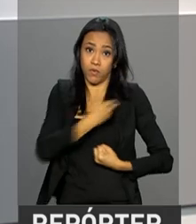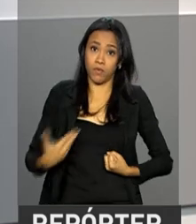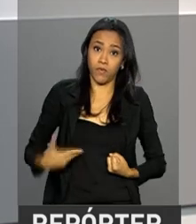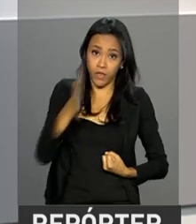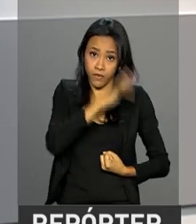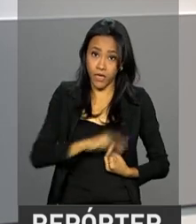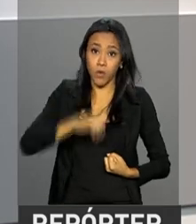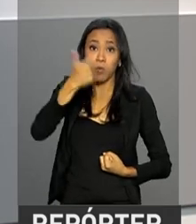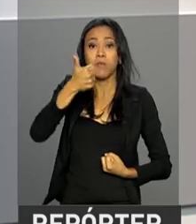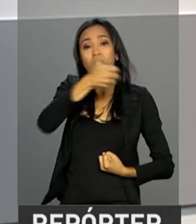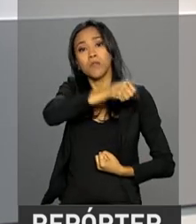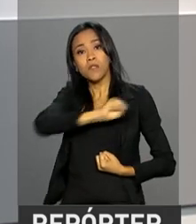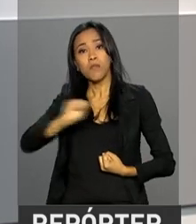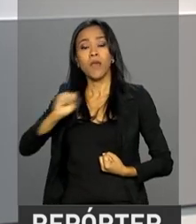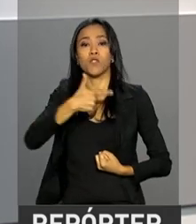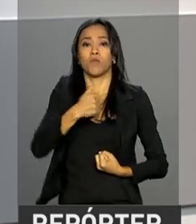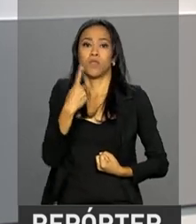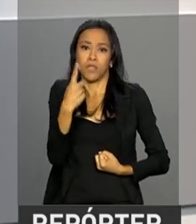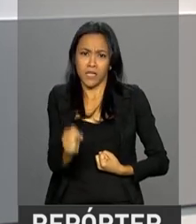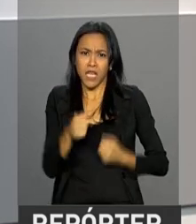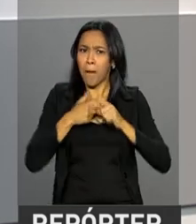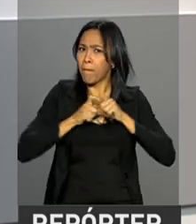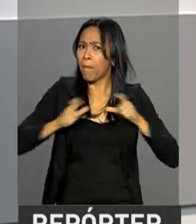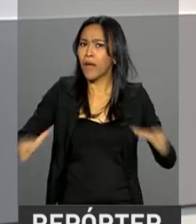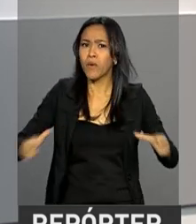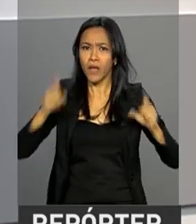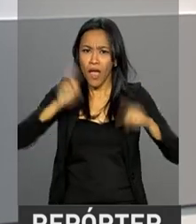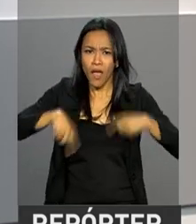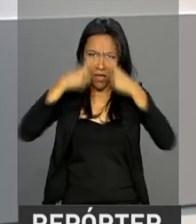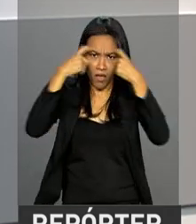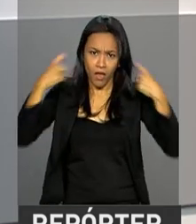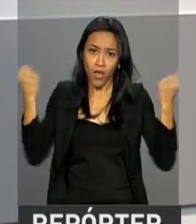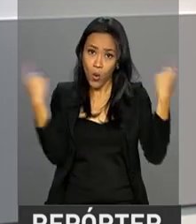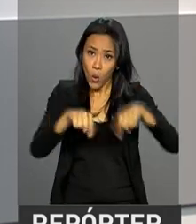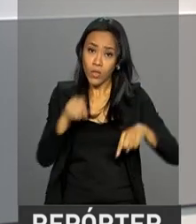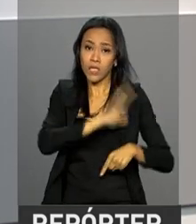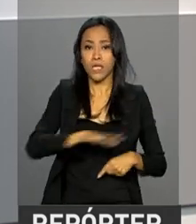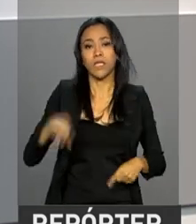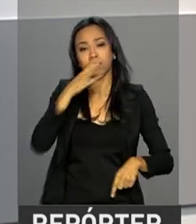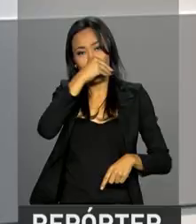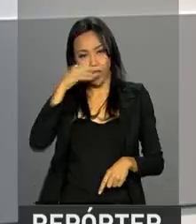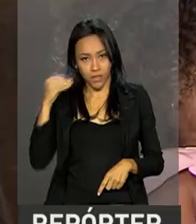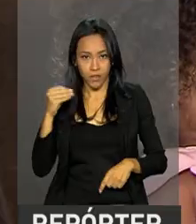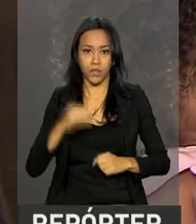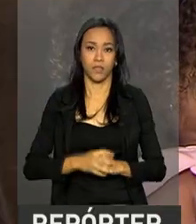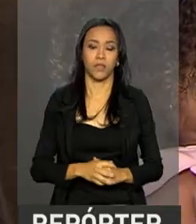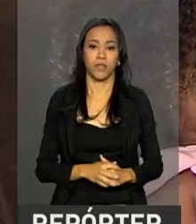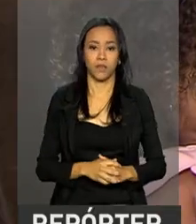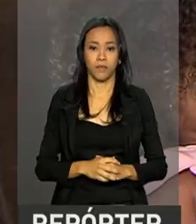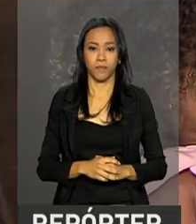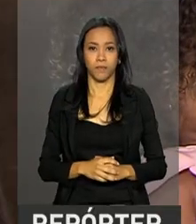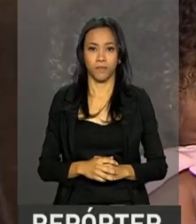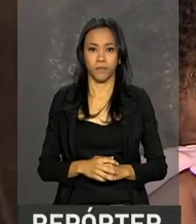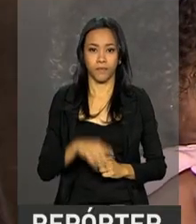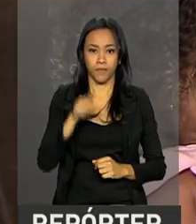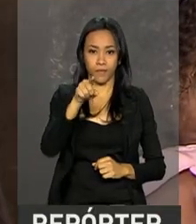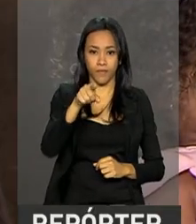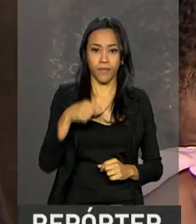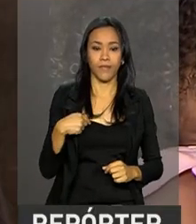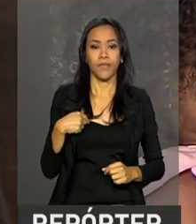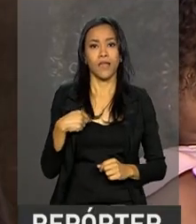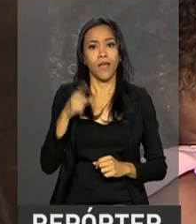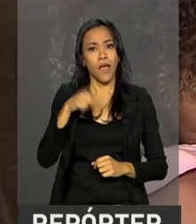2016 7 é a maior parte delas são violações contra crianças e adolescentes sinceridade